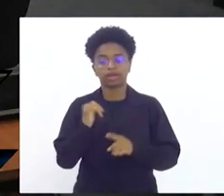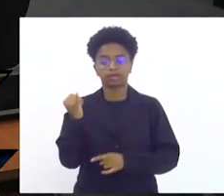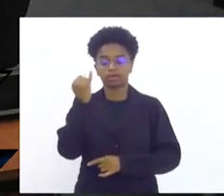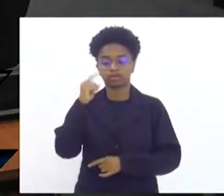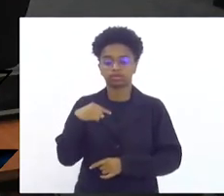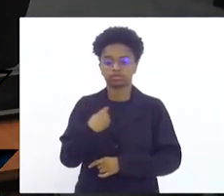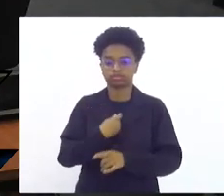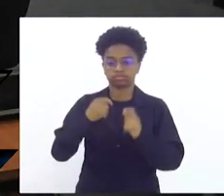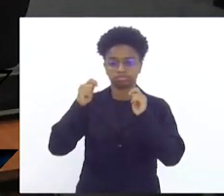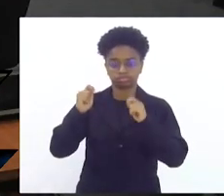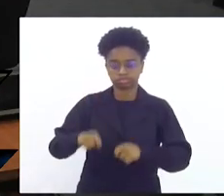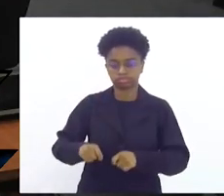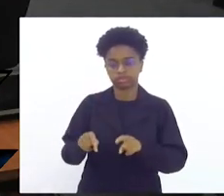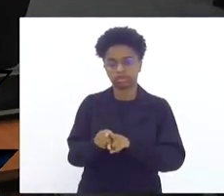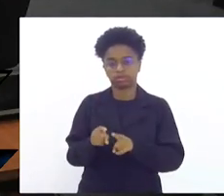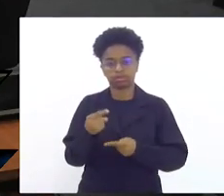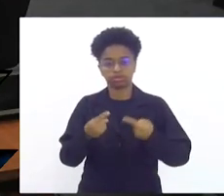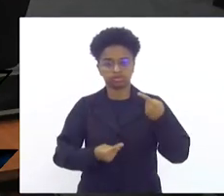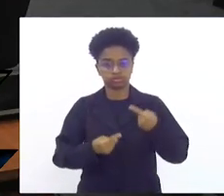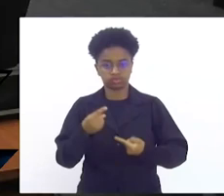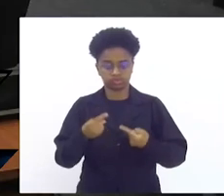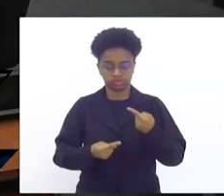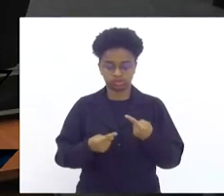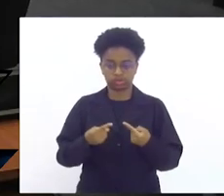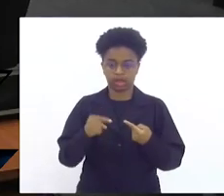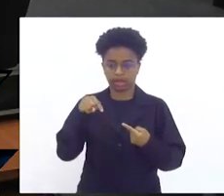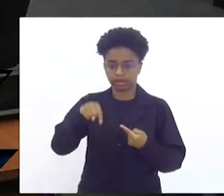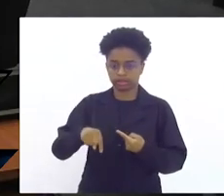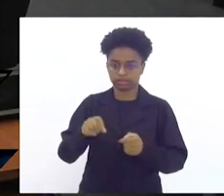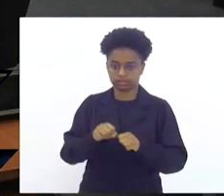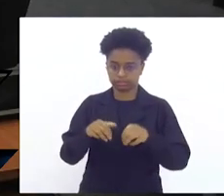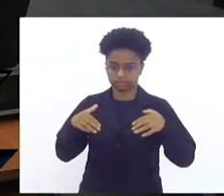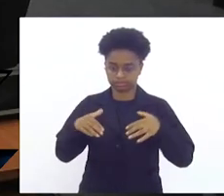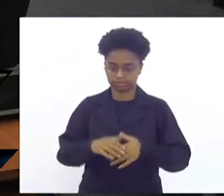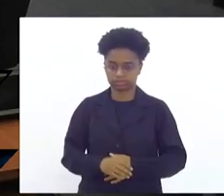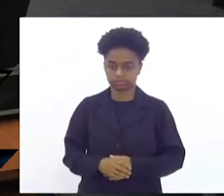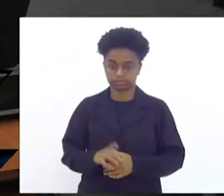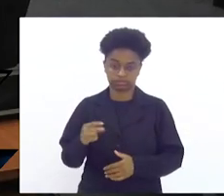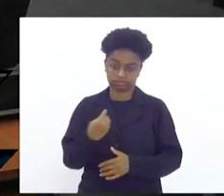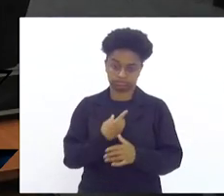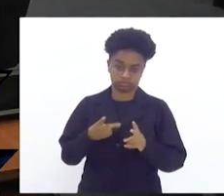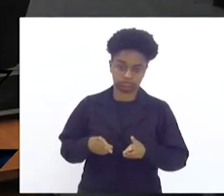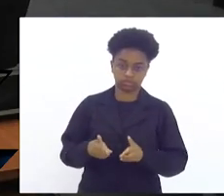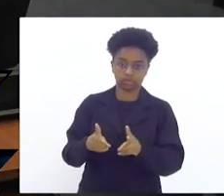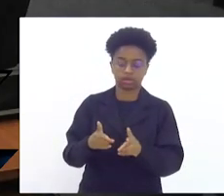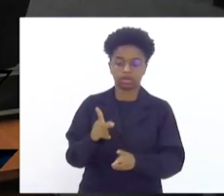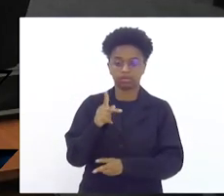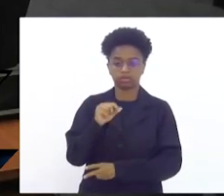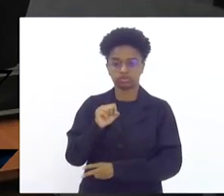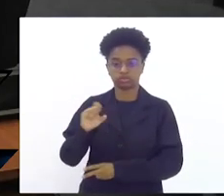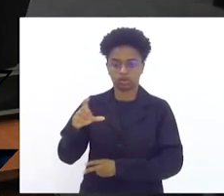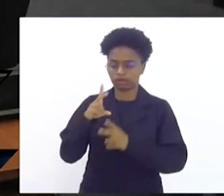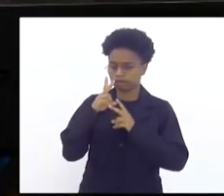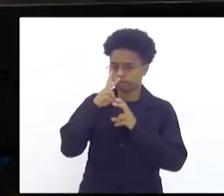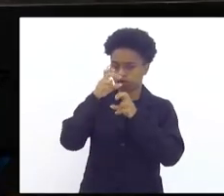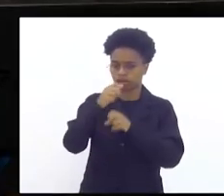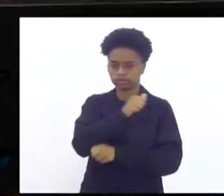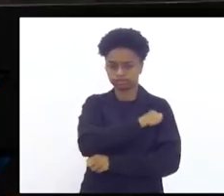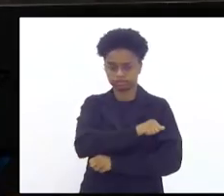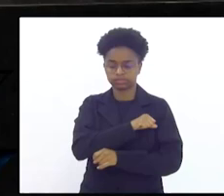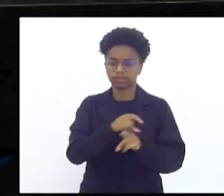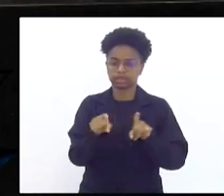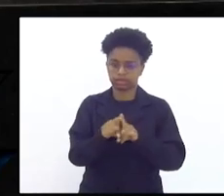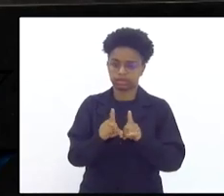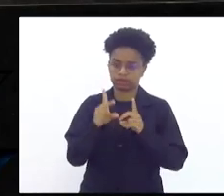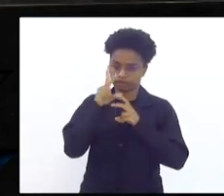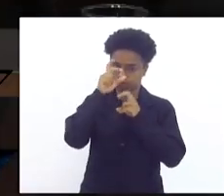de fazer essa discussão altiva aqui no Parlamento Vamos que vamos pessoal forte Rio de Janeiro também